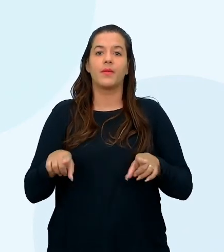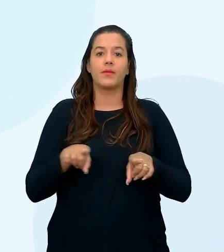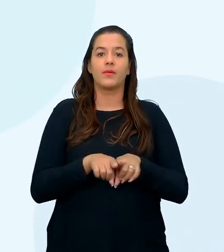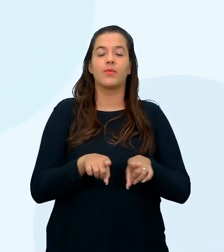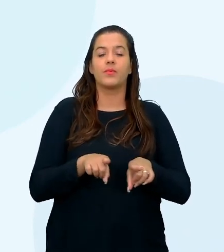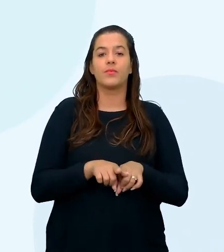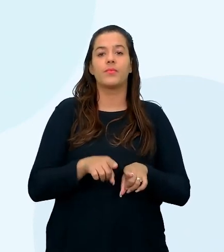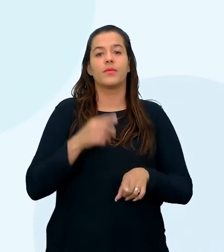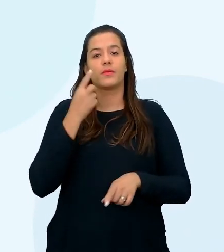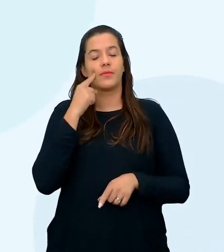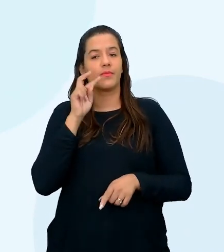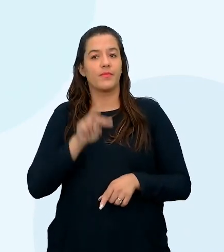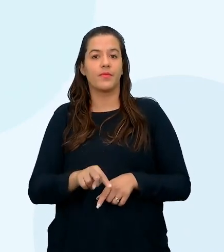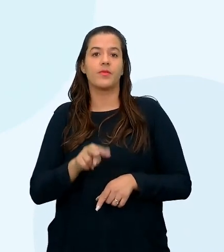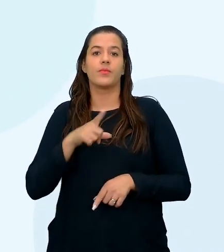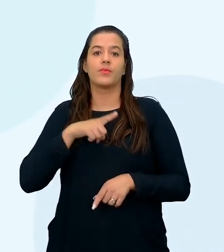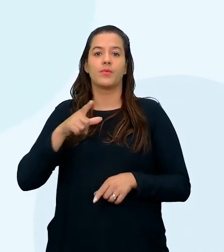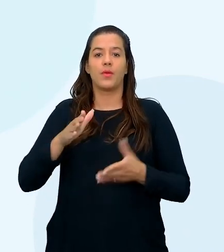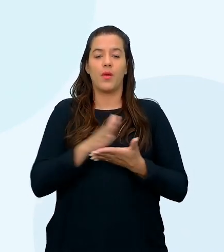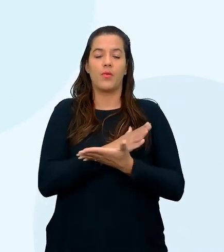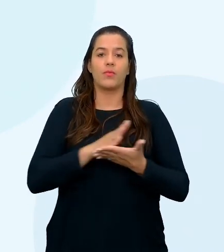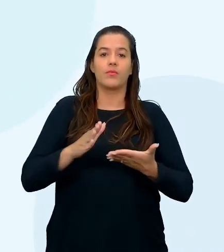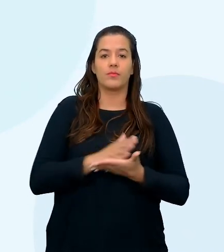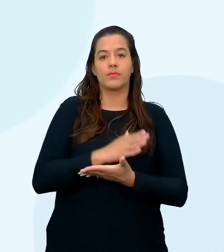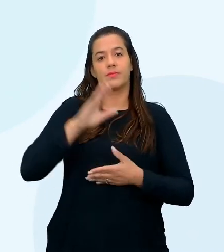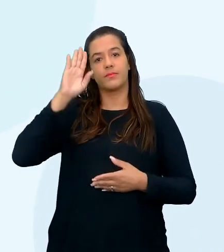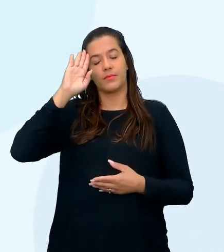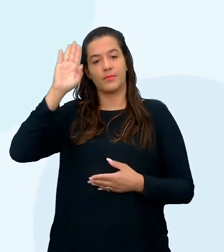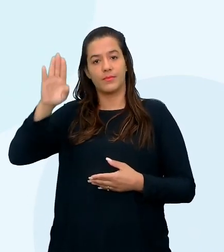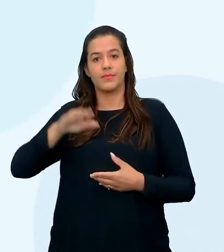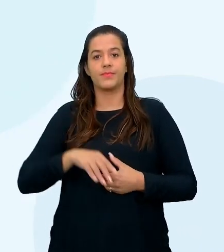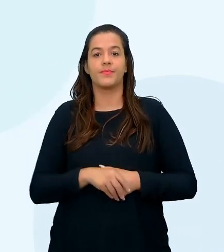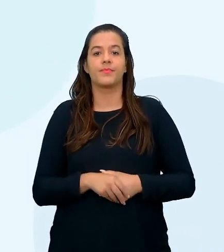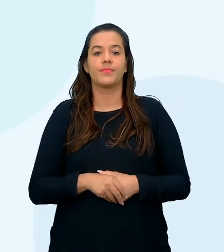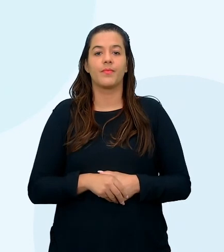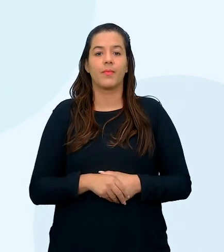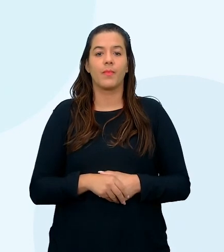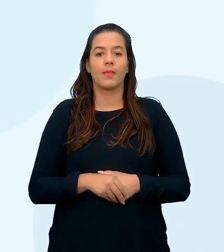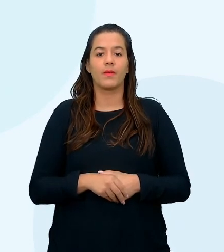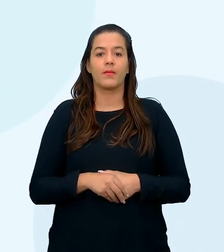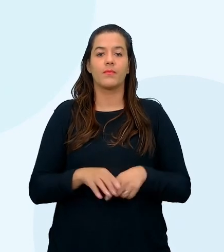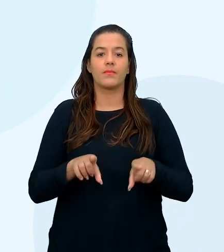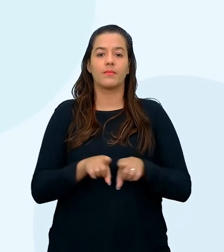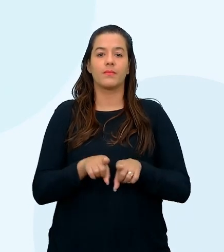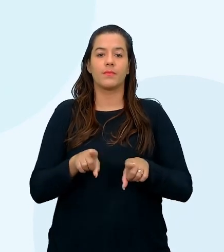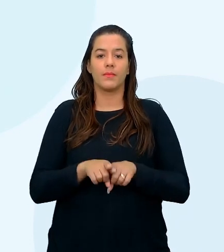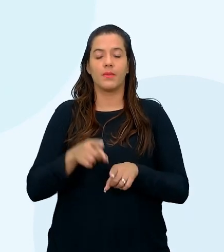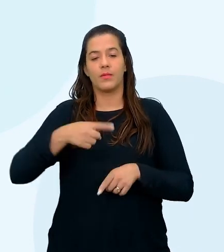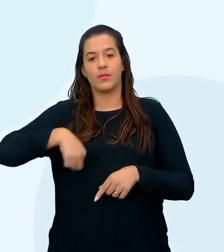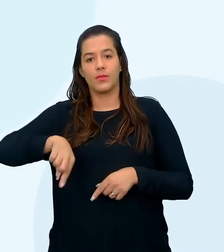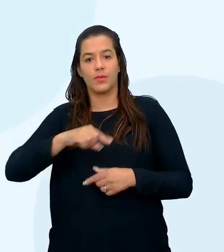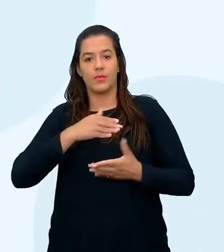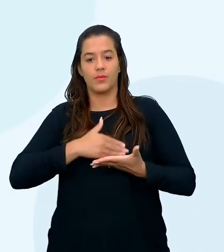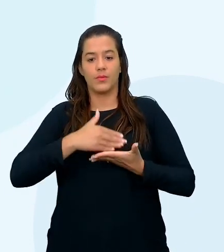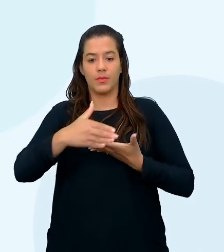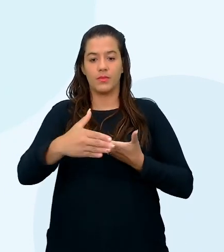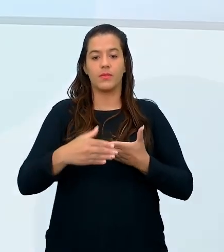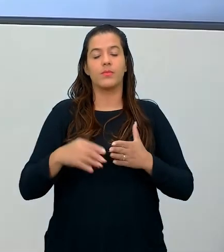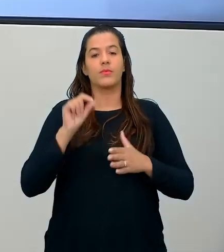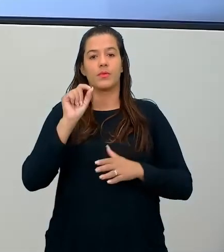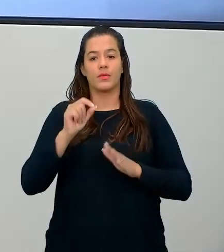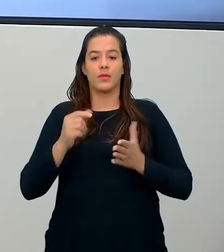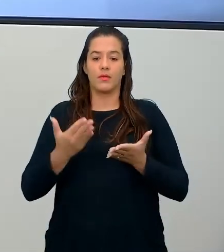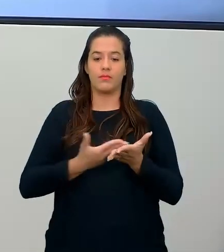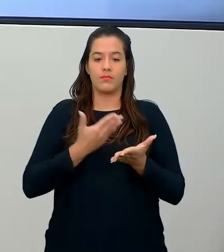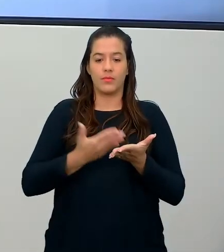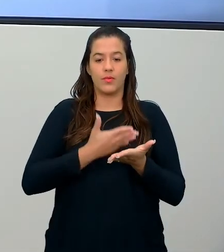vimos os elementos principais e nós começamos o nosso glossário, que aí tem